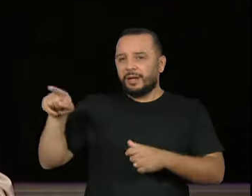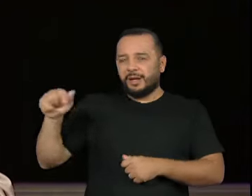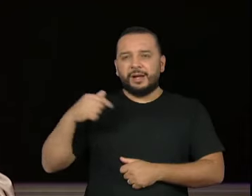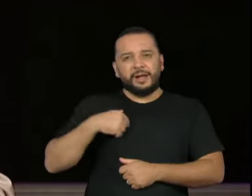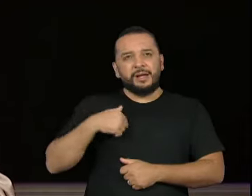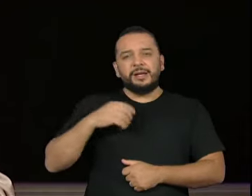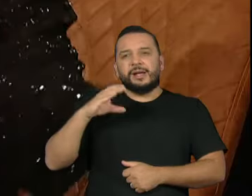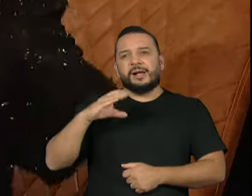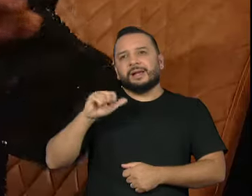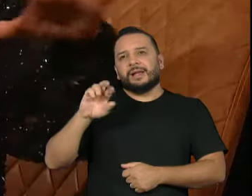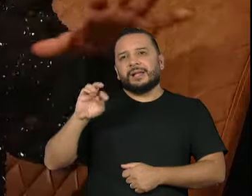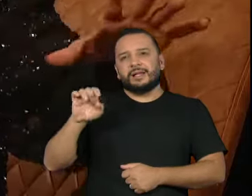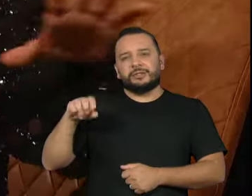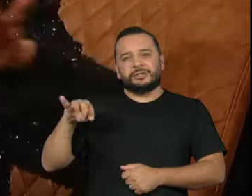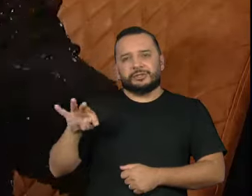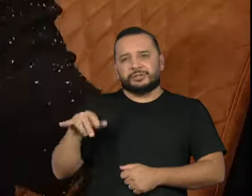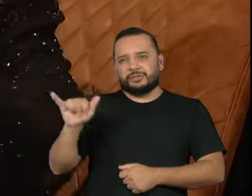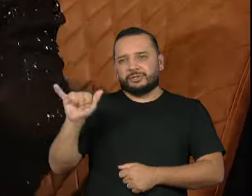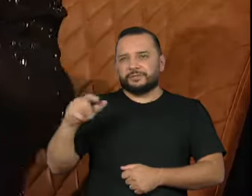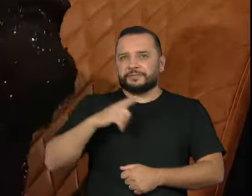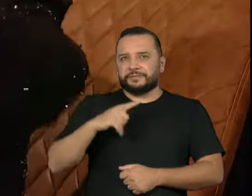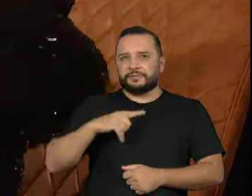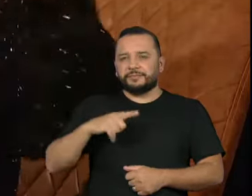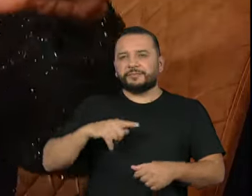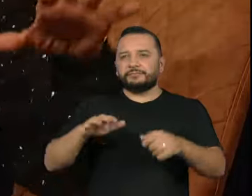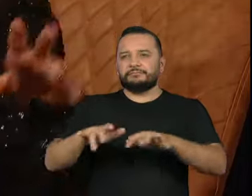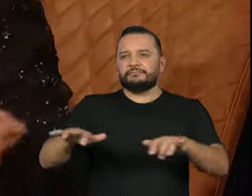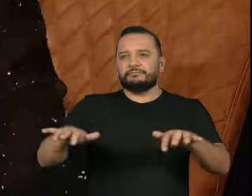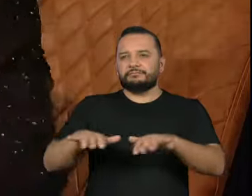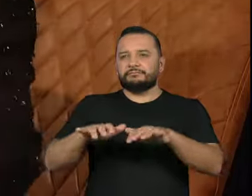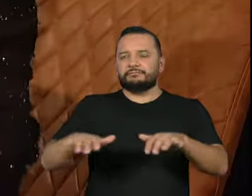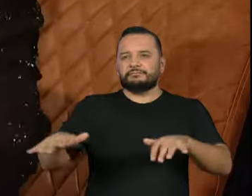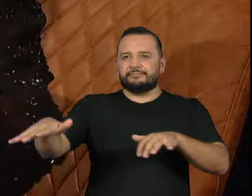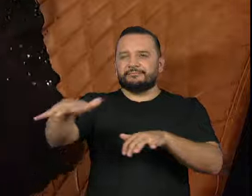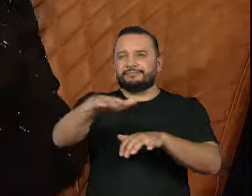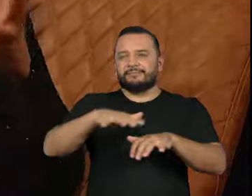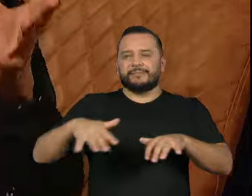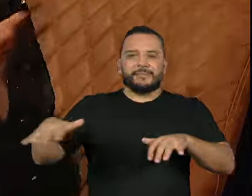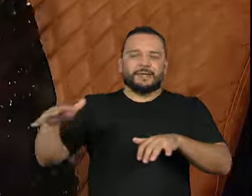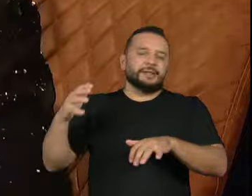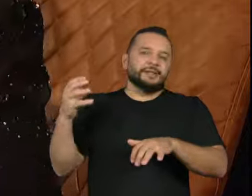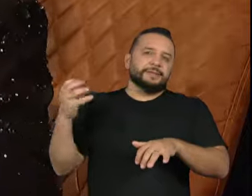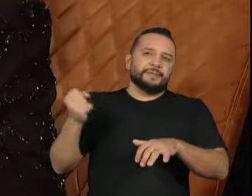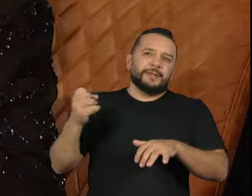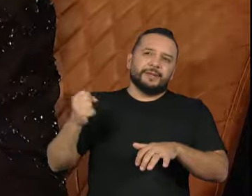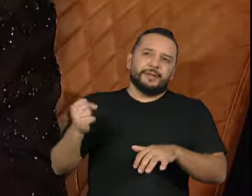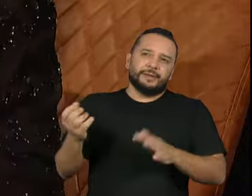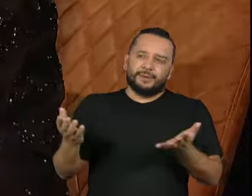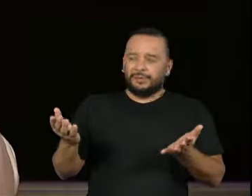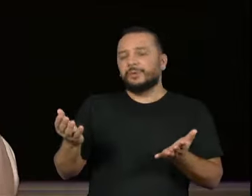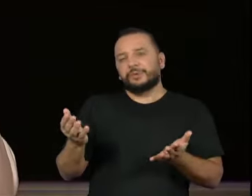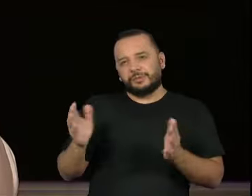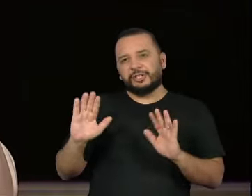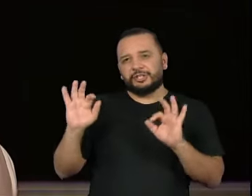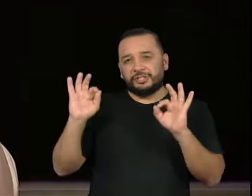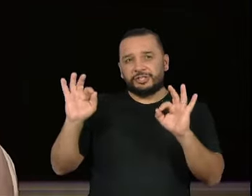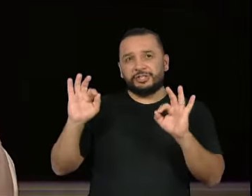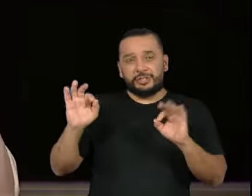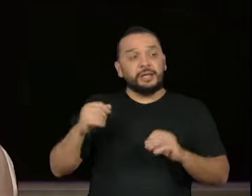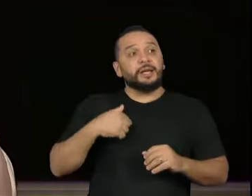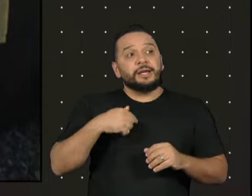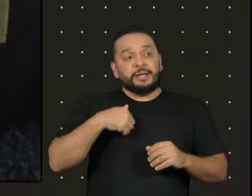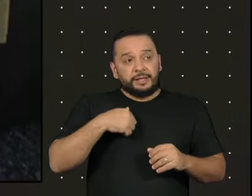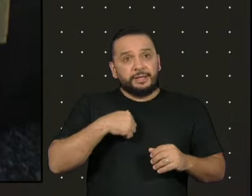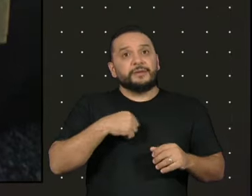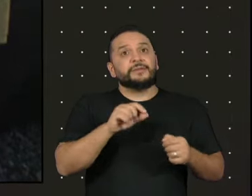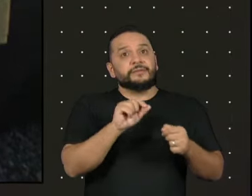Claret, aquele piano branco, né, aquele barzinho daquele hotel. Era uma coisa chique, maravilhosa. O piano que ele mandou fazer branco por